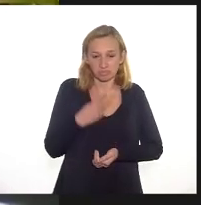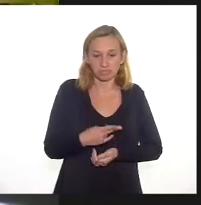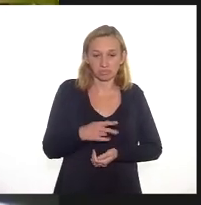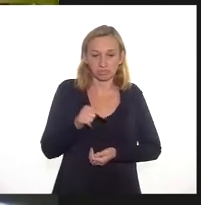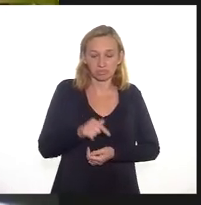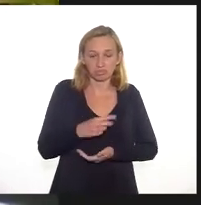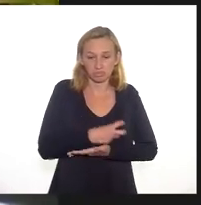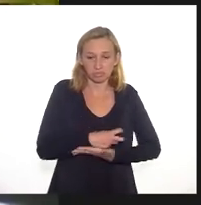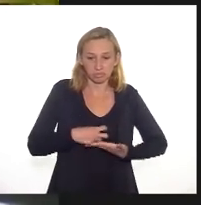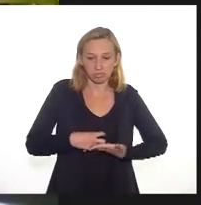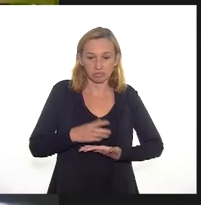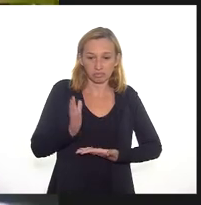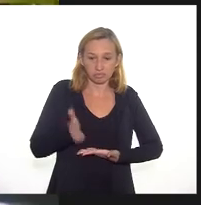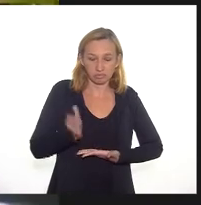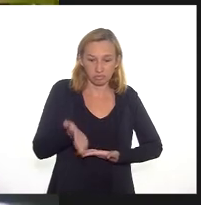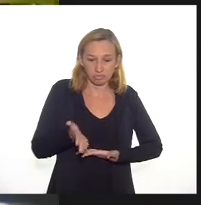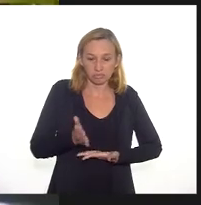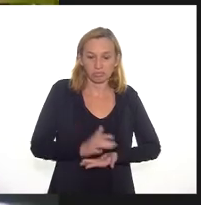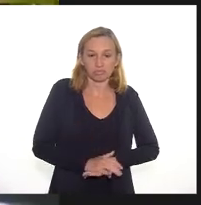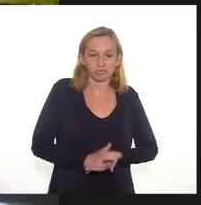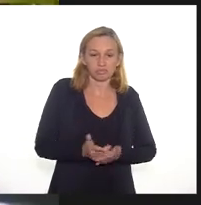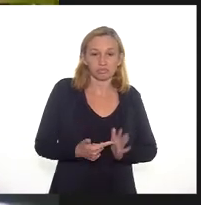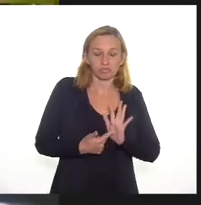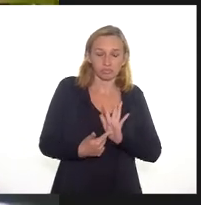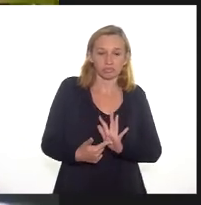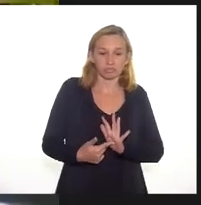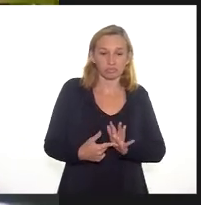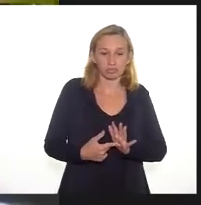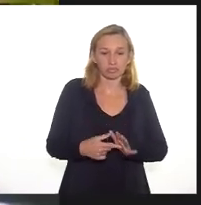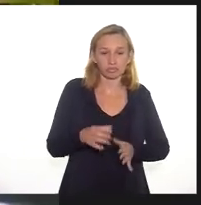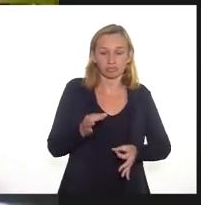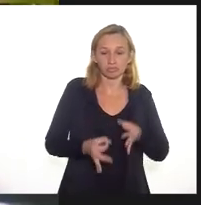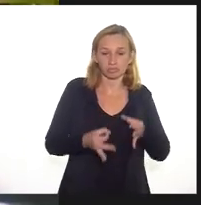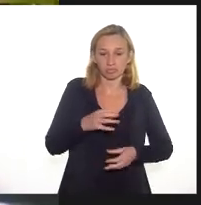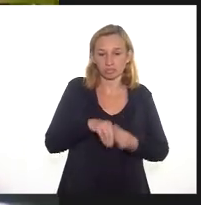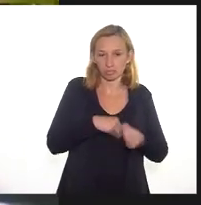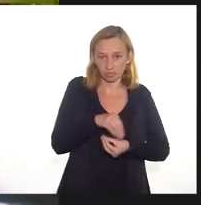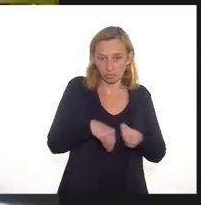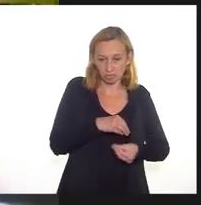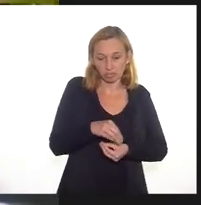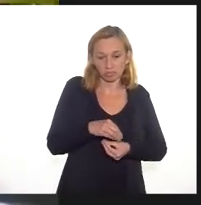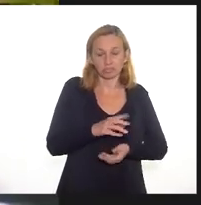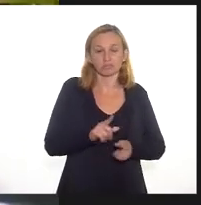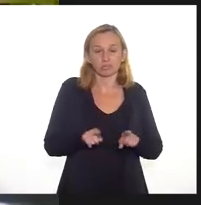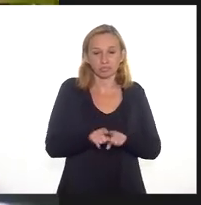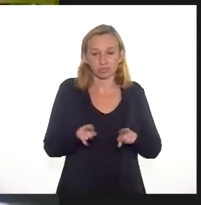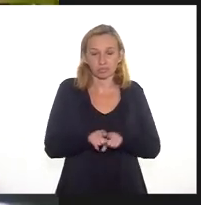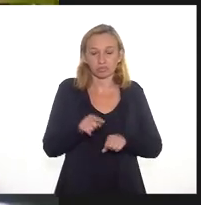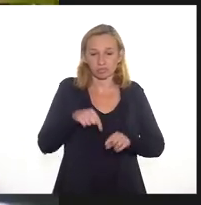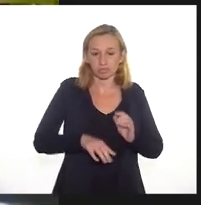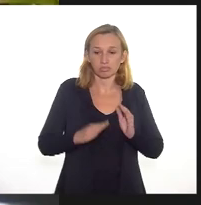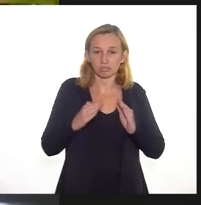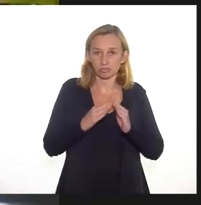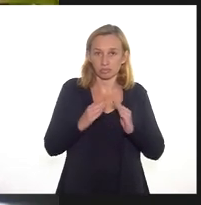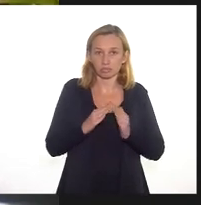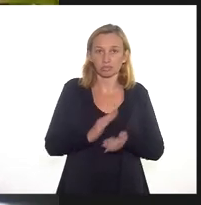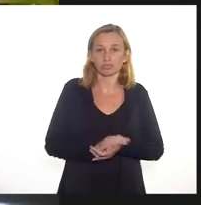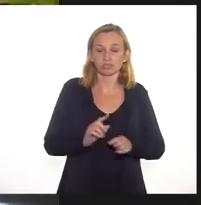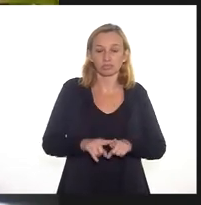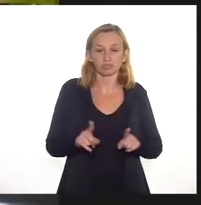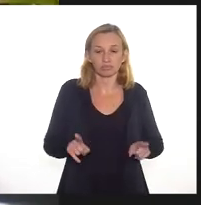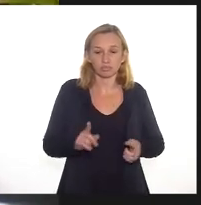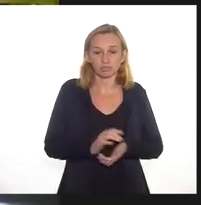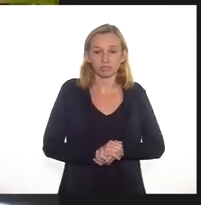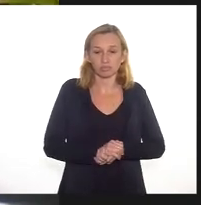do impeachment já consolidado pelo Tribunal Misto, já consolidado, inclusive, por essa casa, mas